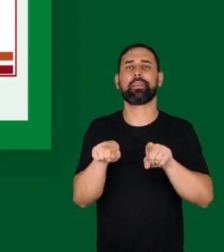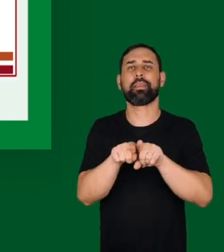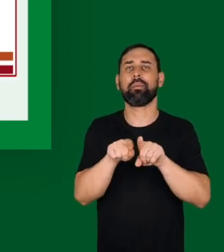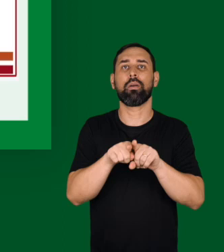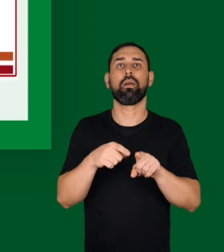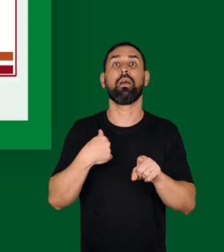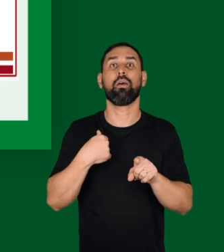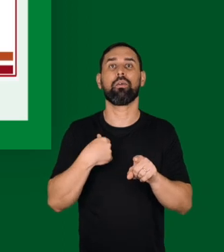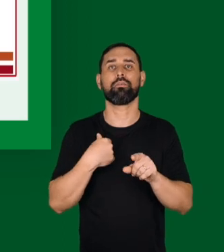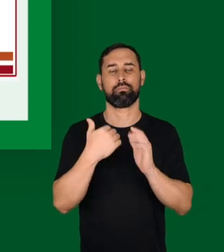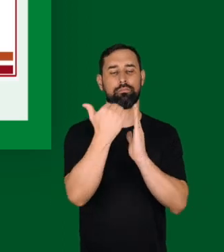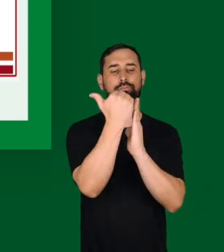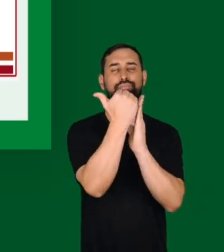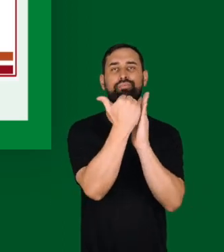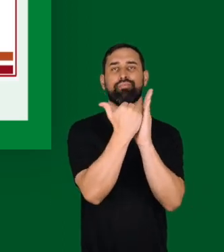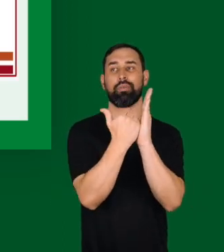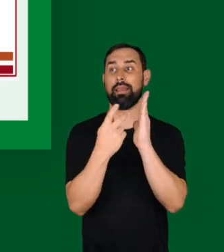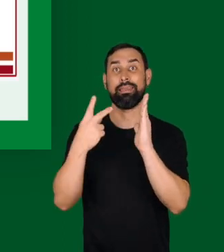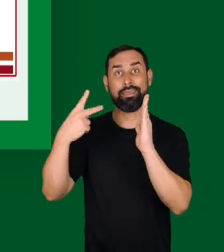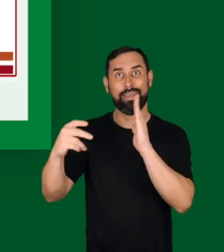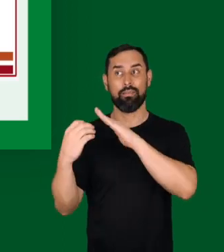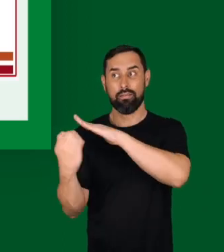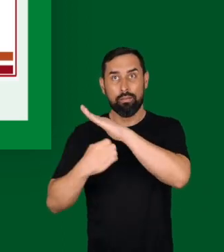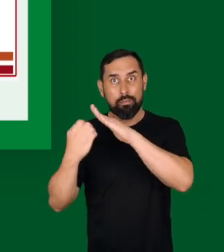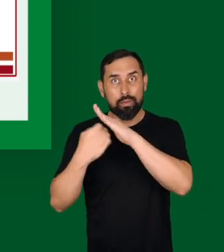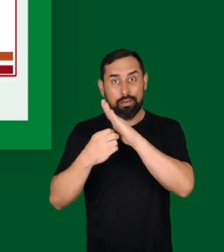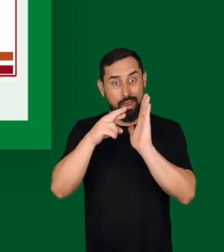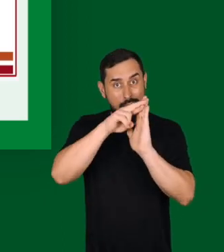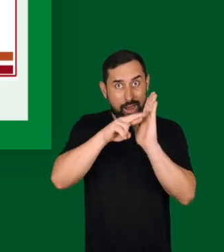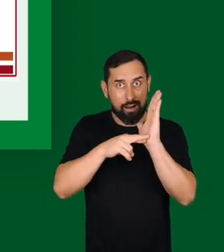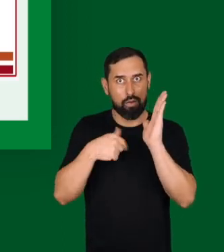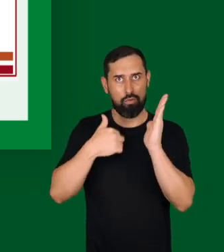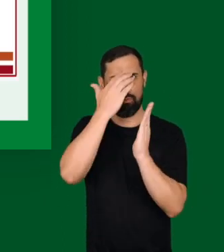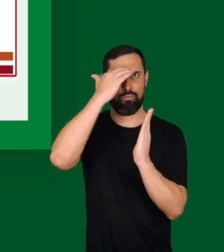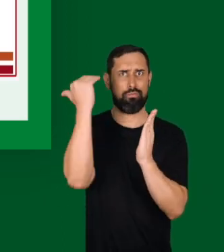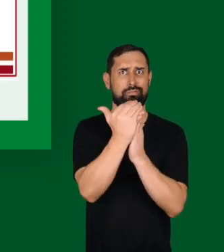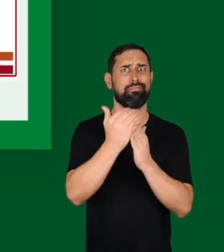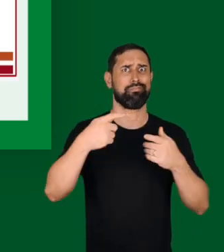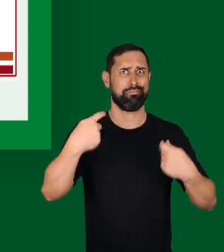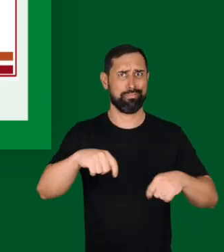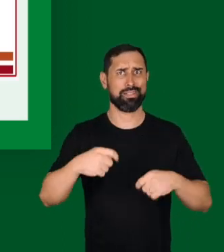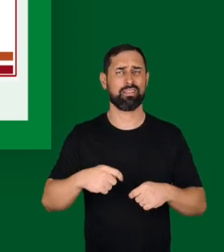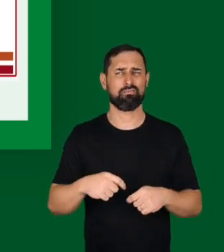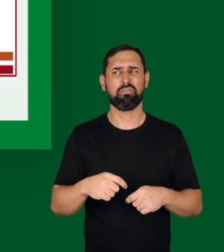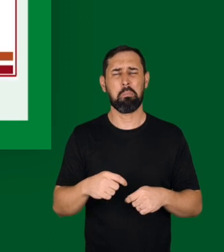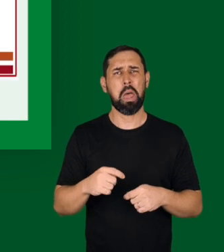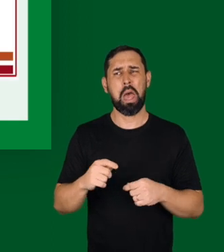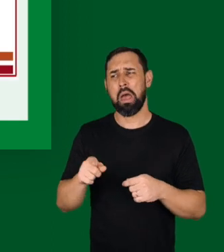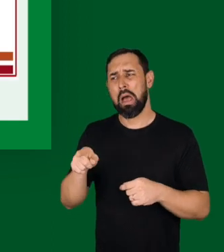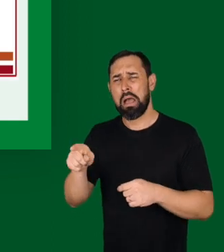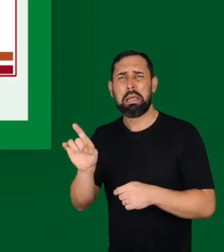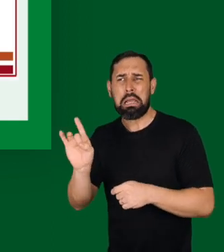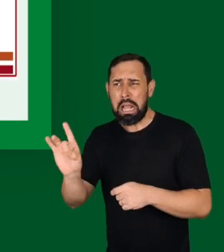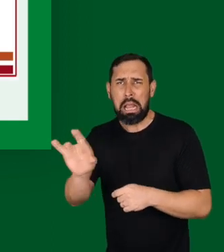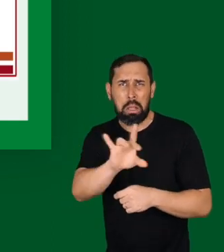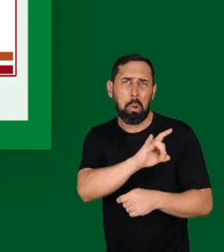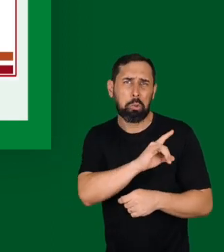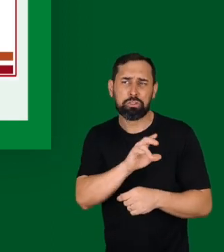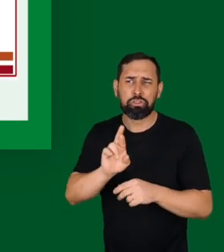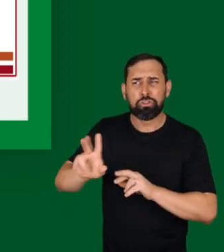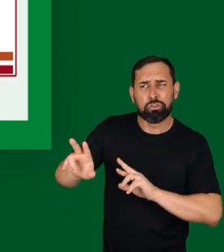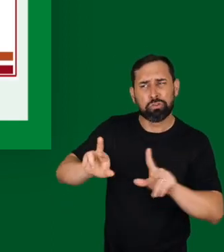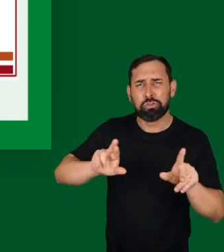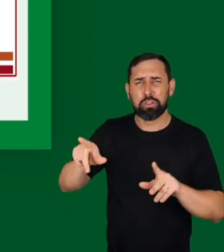importante é você respeitar a orientação do fabricante de cada dispositivo. Tem umas pequenas diferenças, mas